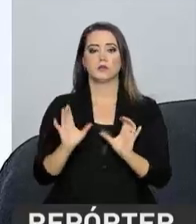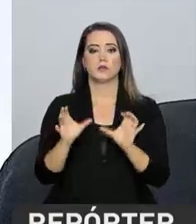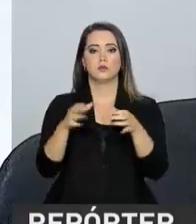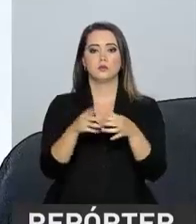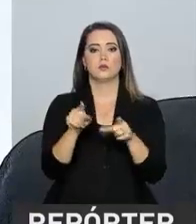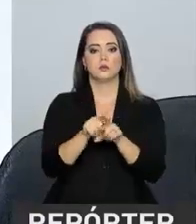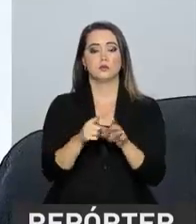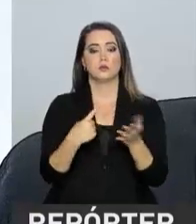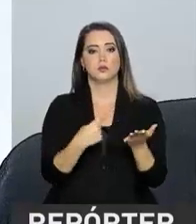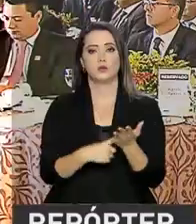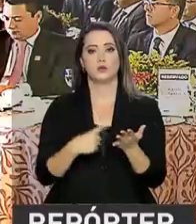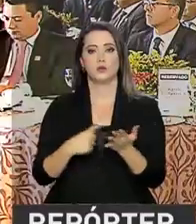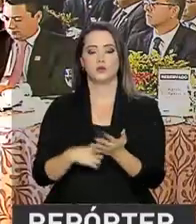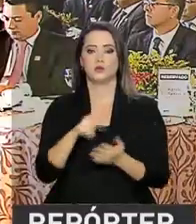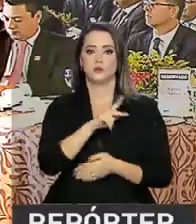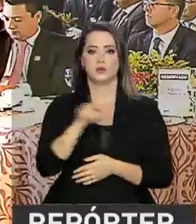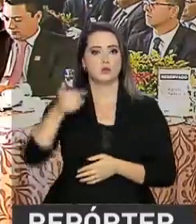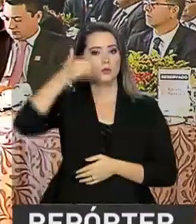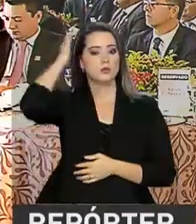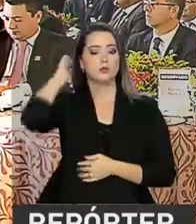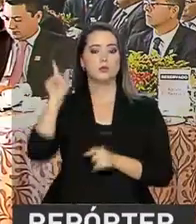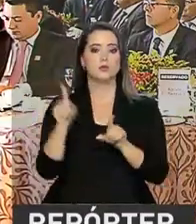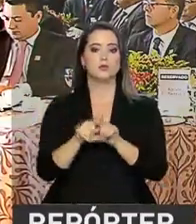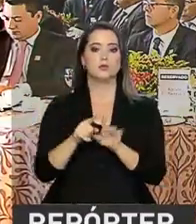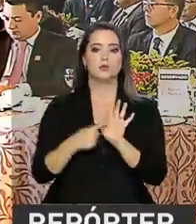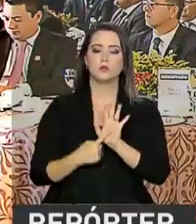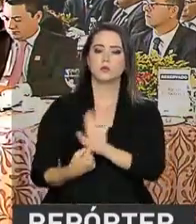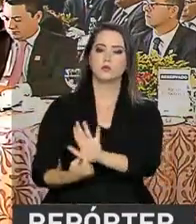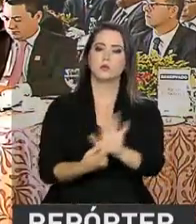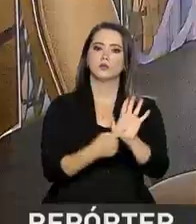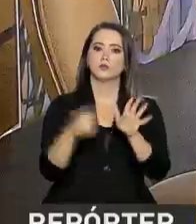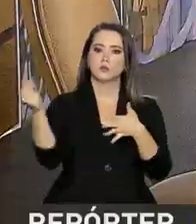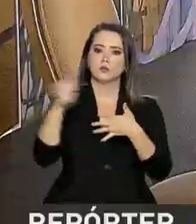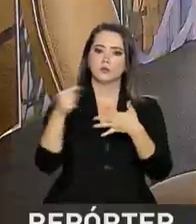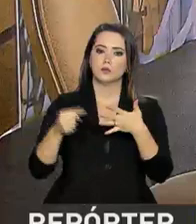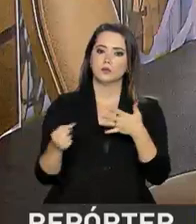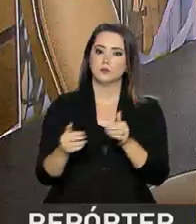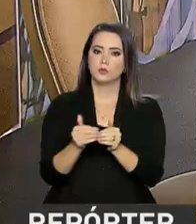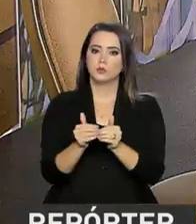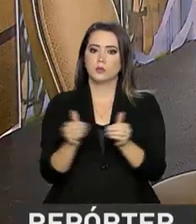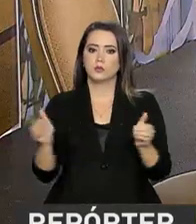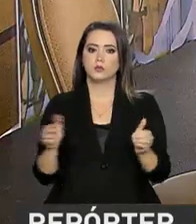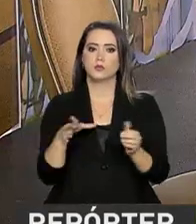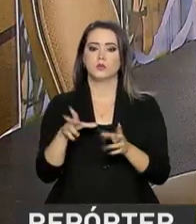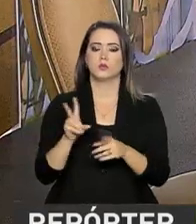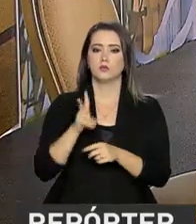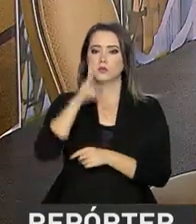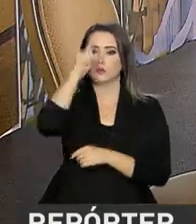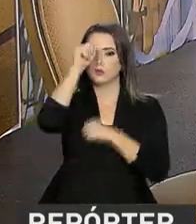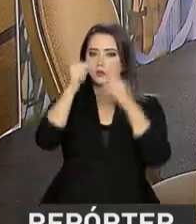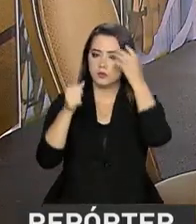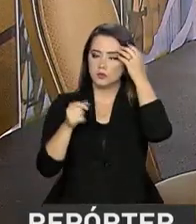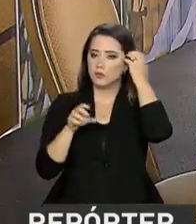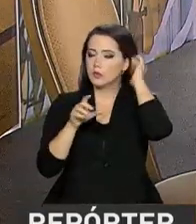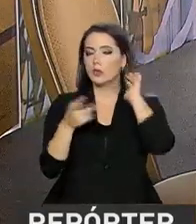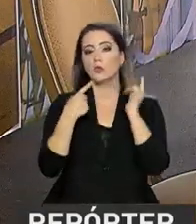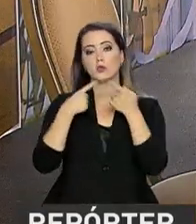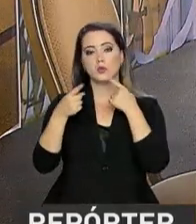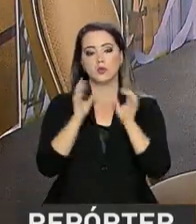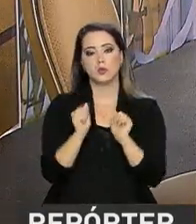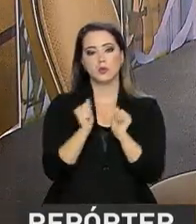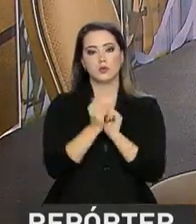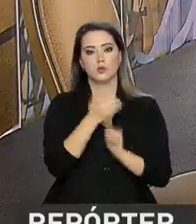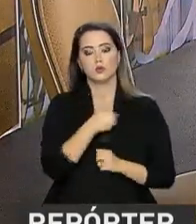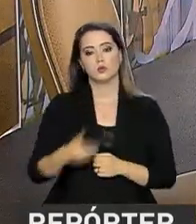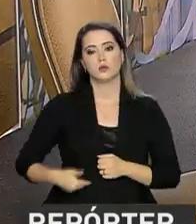do presidente Michel Temer. As cooperativas apontam tópicos como a ampliação e o fortalecimento dos canais de diálogo com